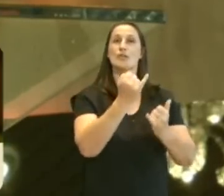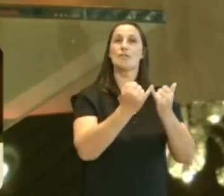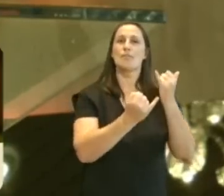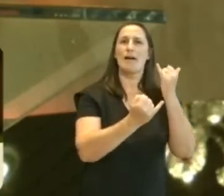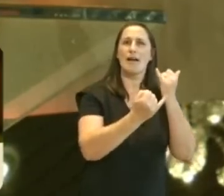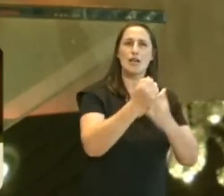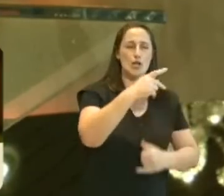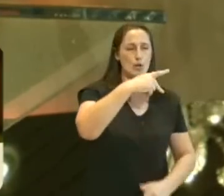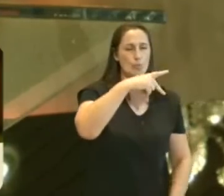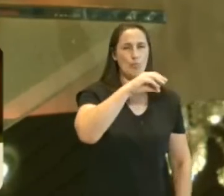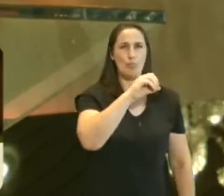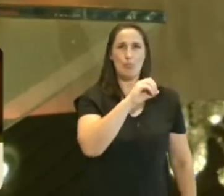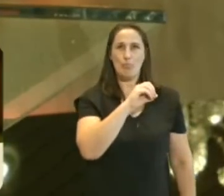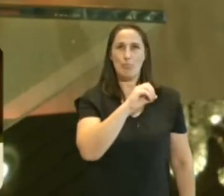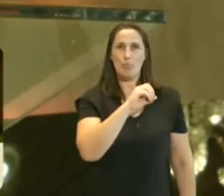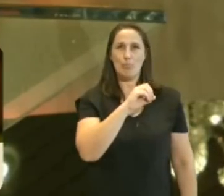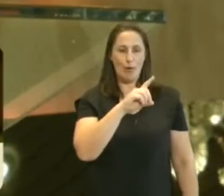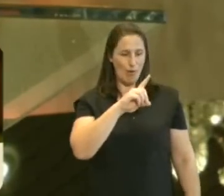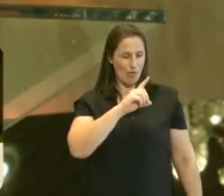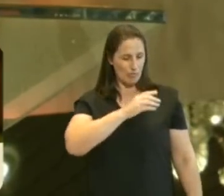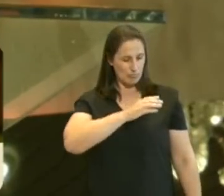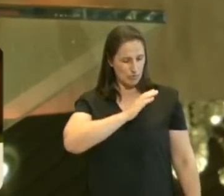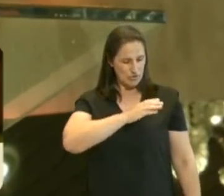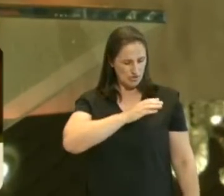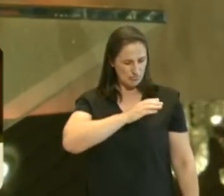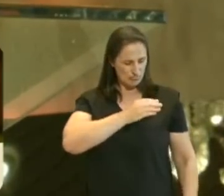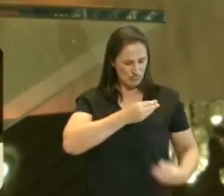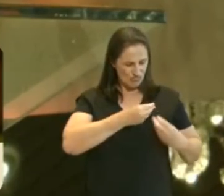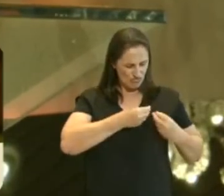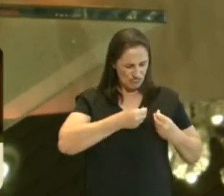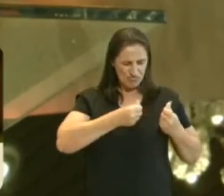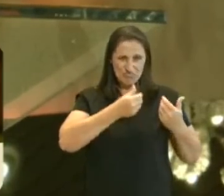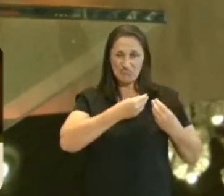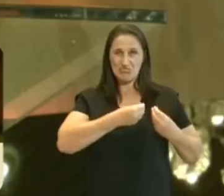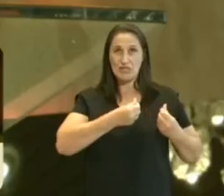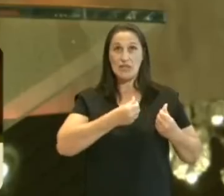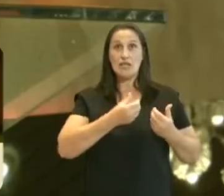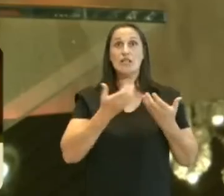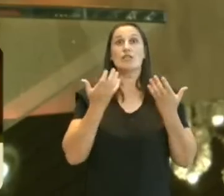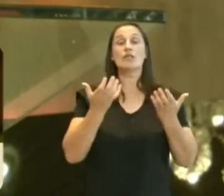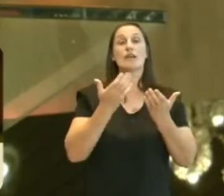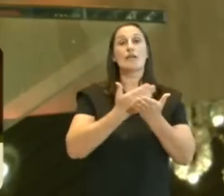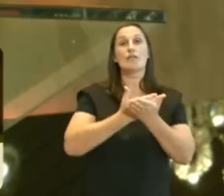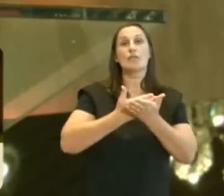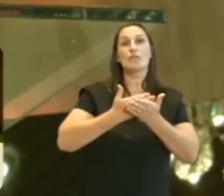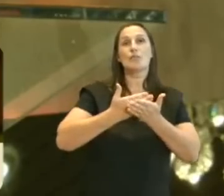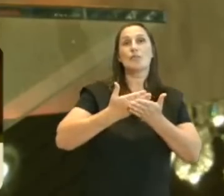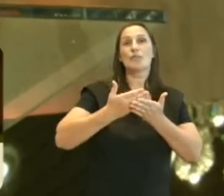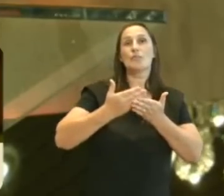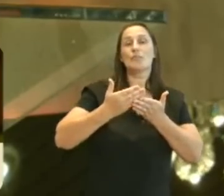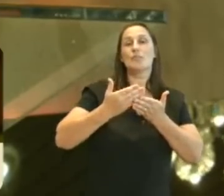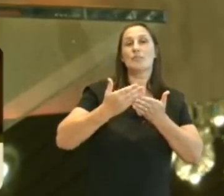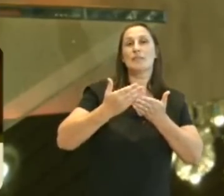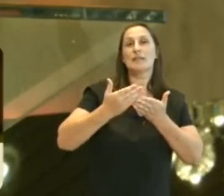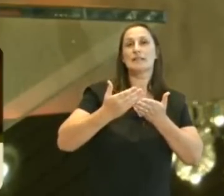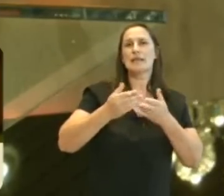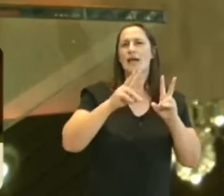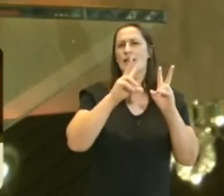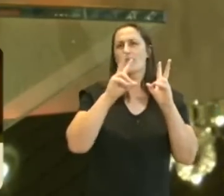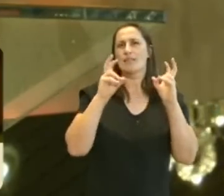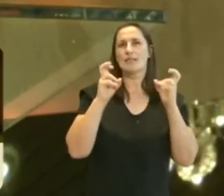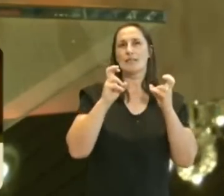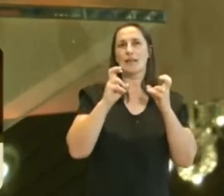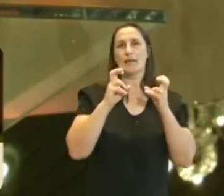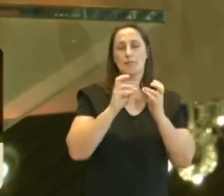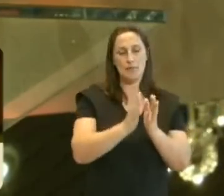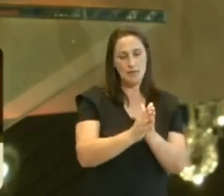cinzas do nosso coração. E eu queria começar uma série de mensagens aqui com vocês, olhando para a palavra